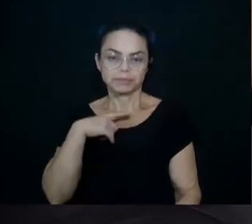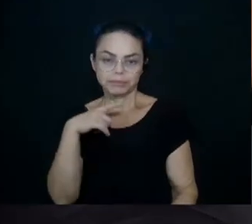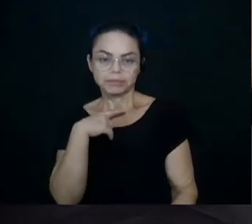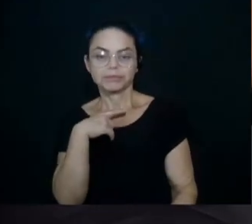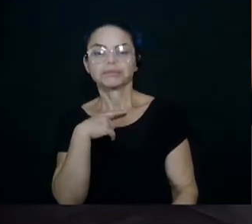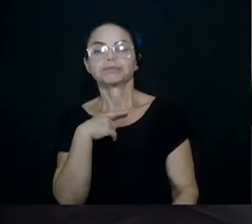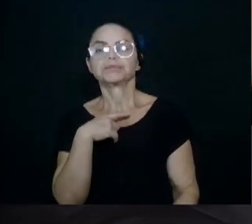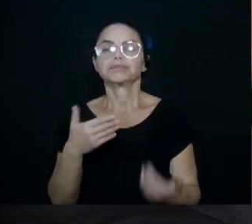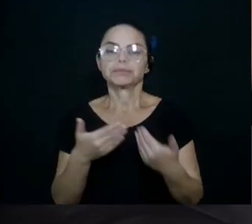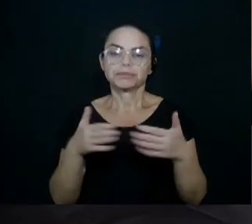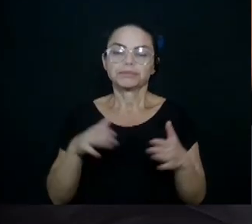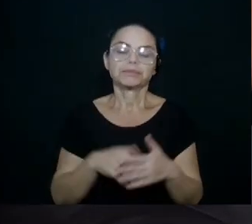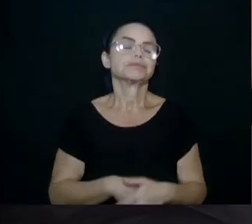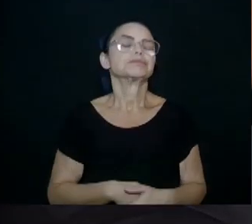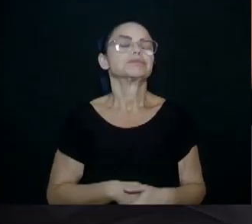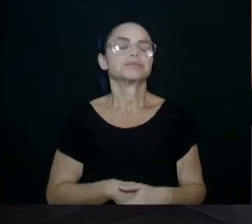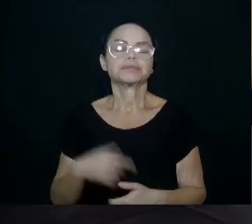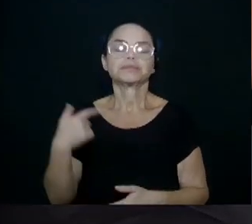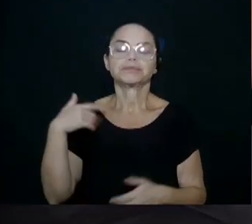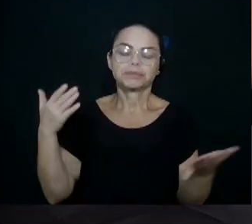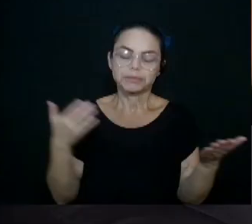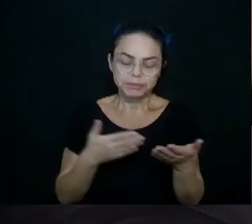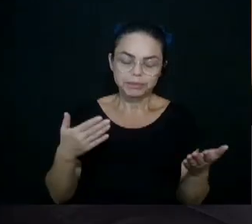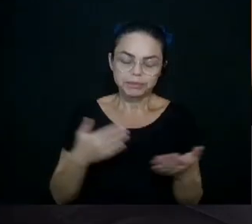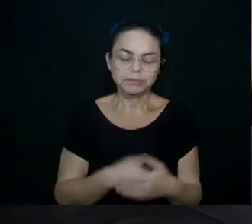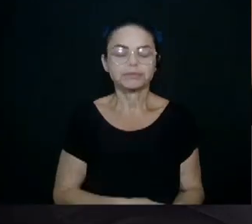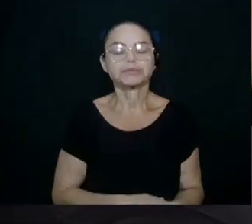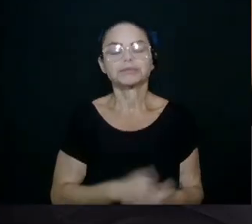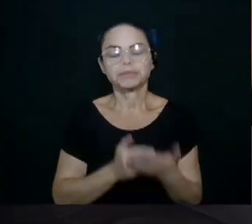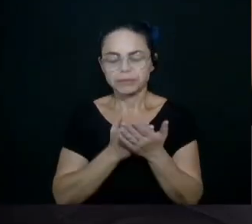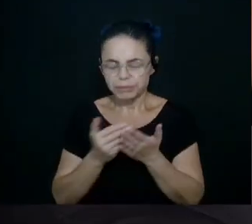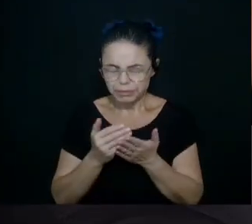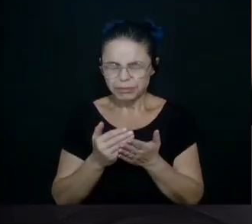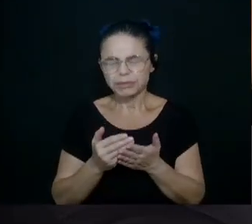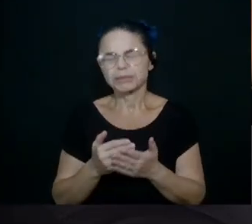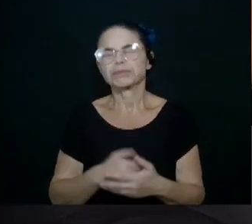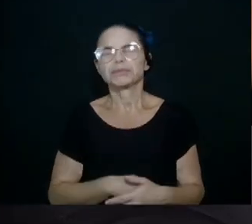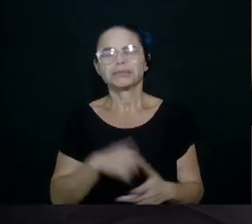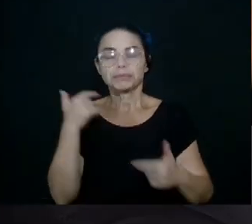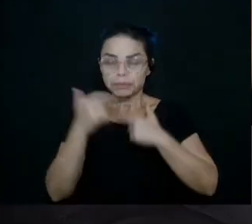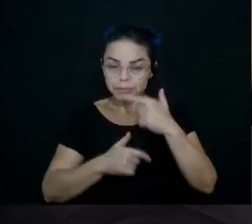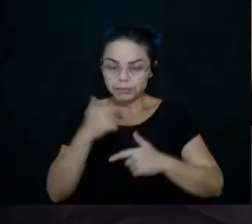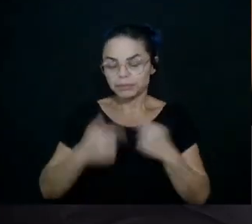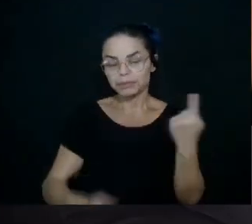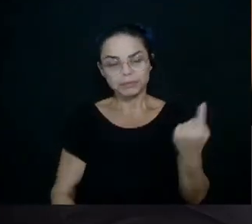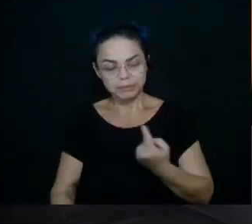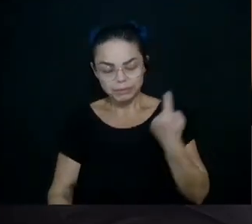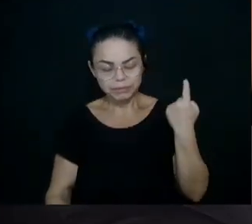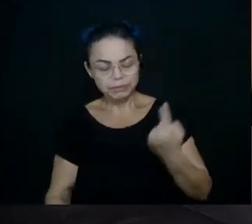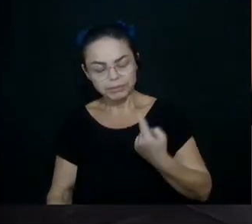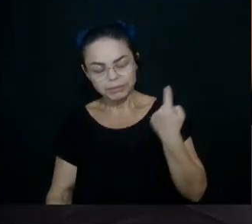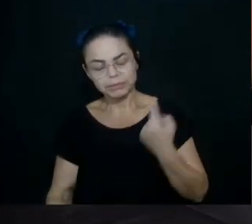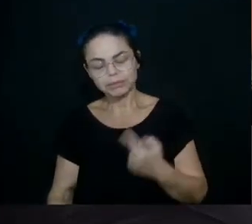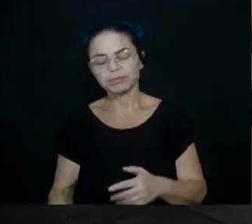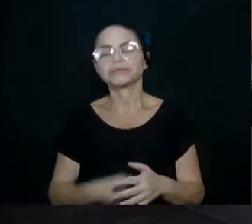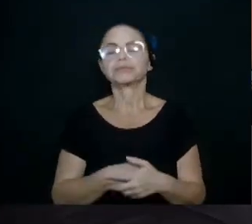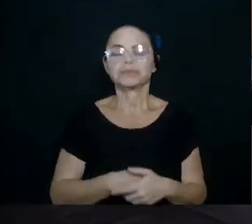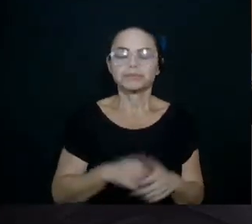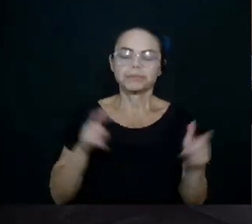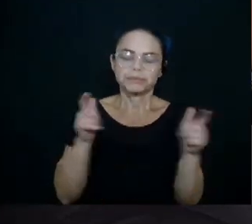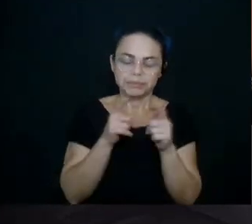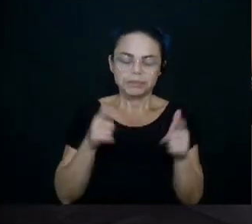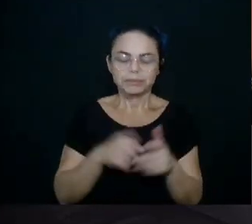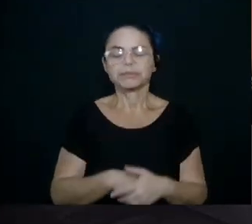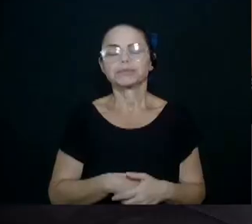né? No espaço que a gente está hoje, no começo eu trabalhava, né, sozinho, em mais ou menos... Era menor, então? Bem menor,